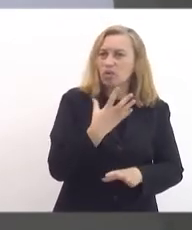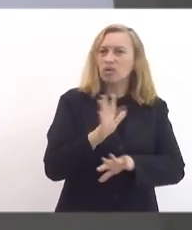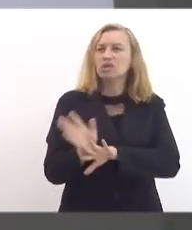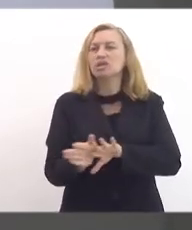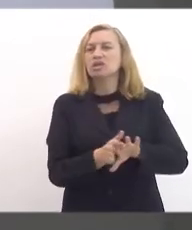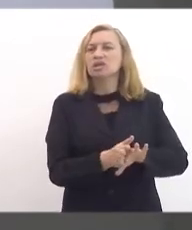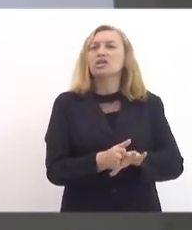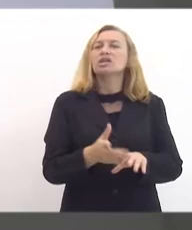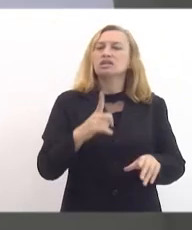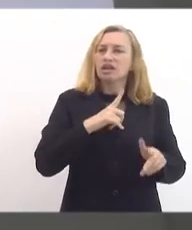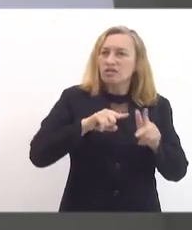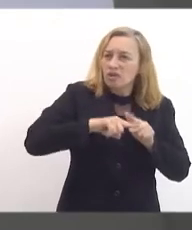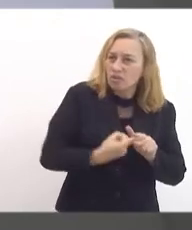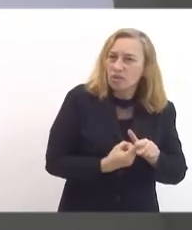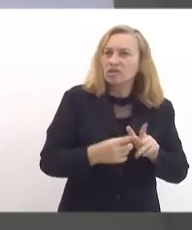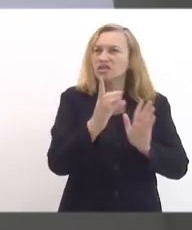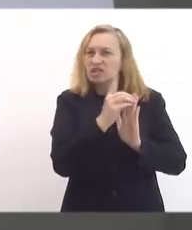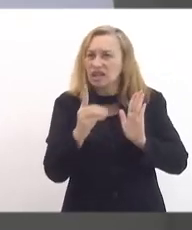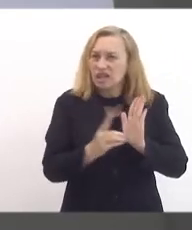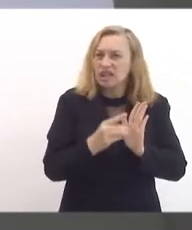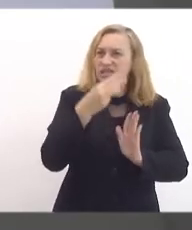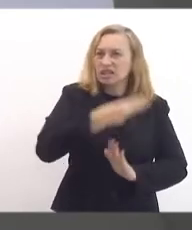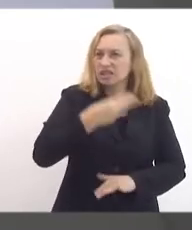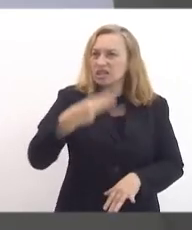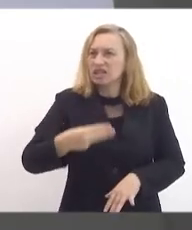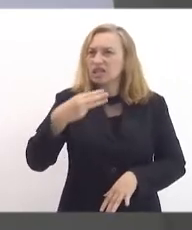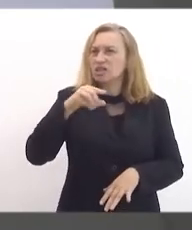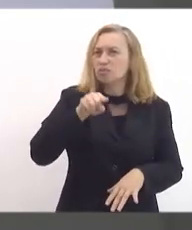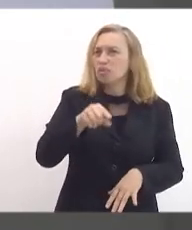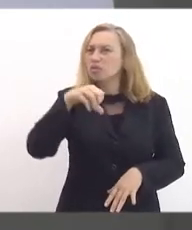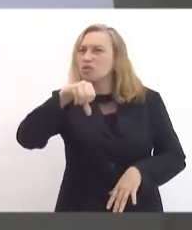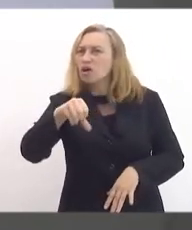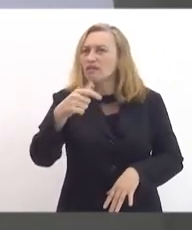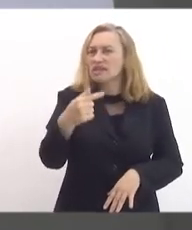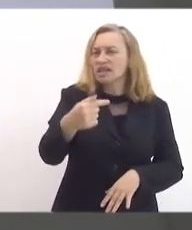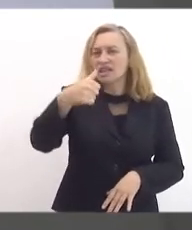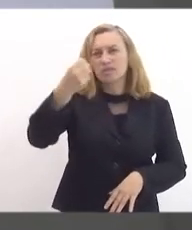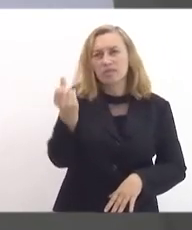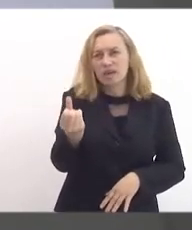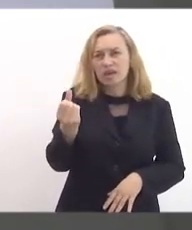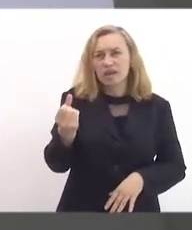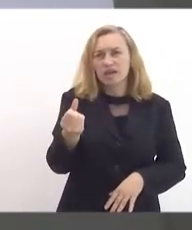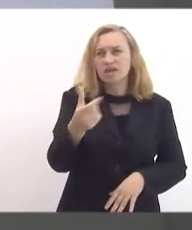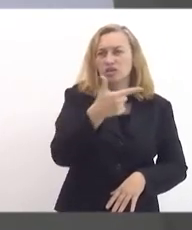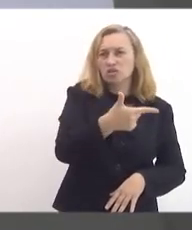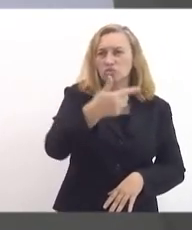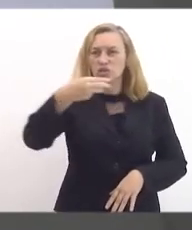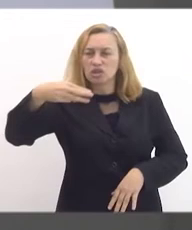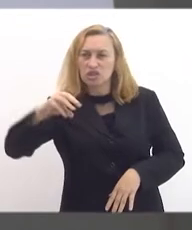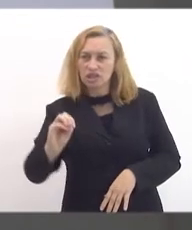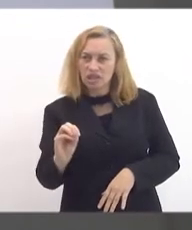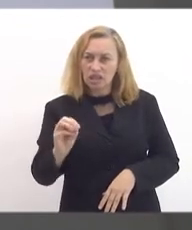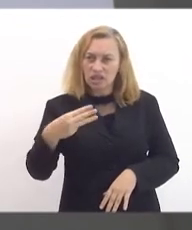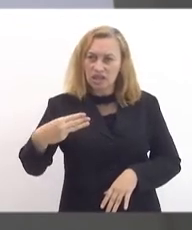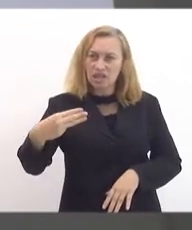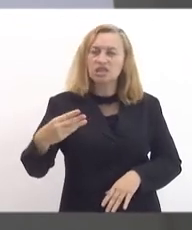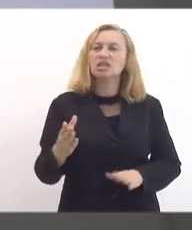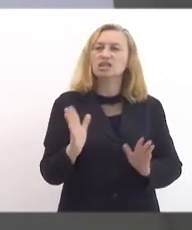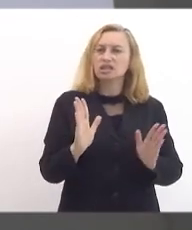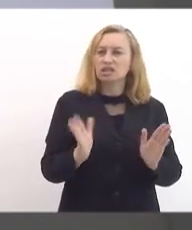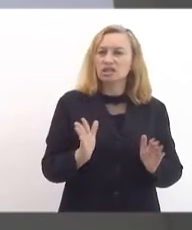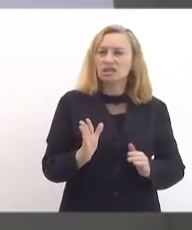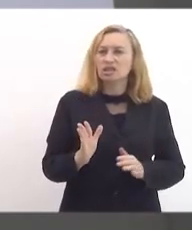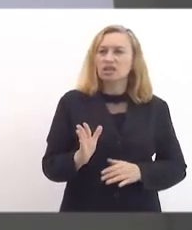que teve a regulamentação pelo decreto 33 976 tá em vigor e e tá com os efeitos